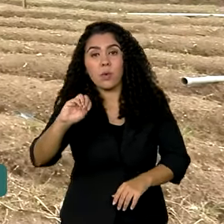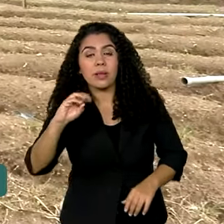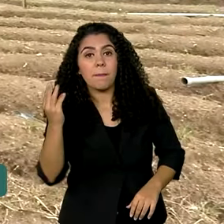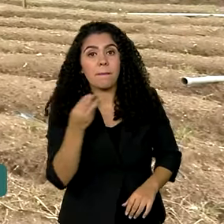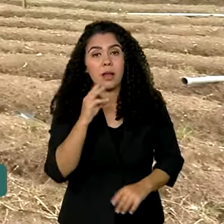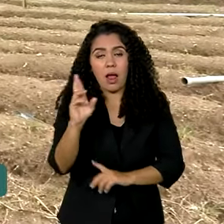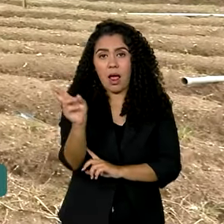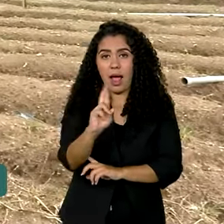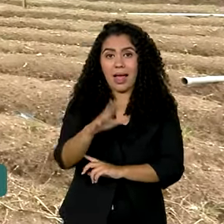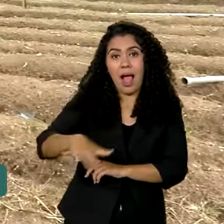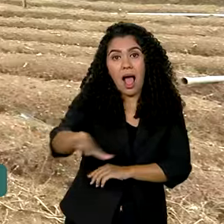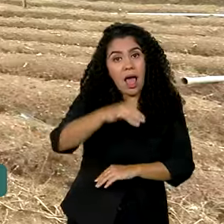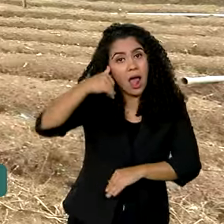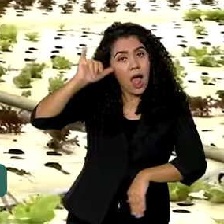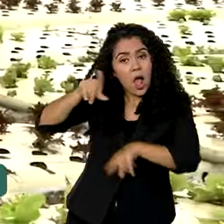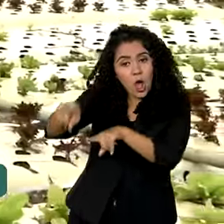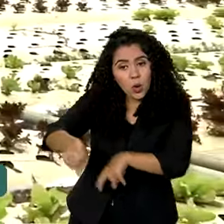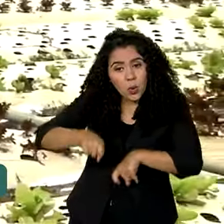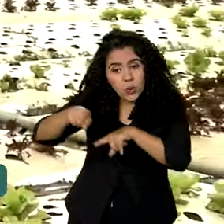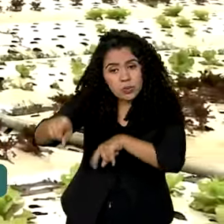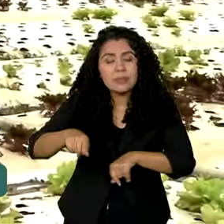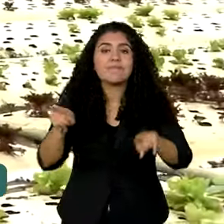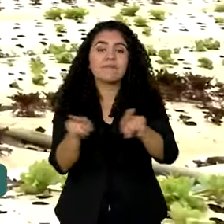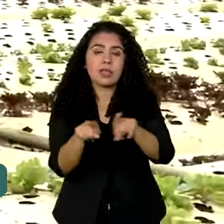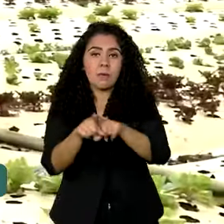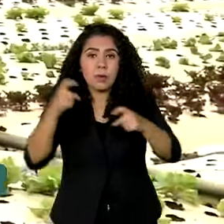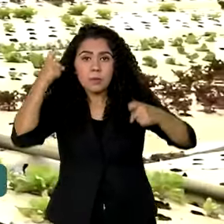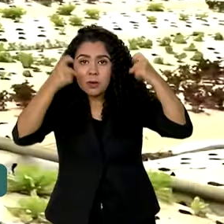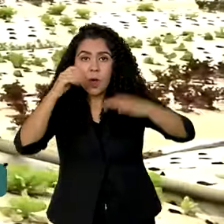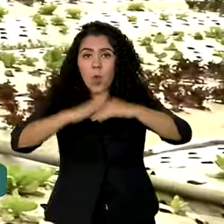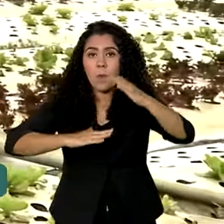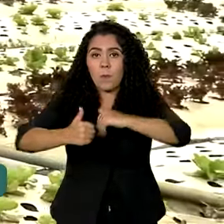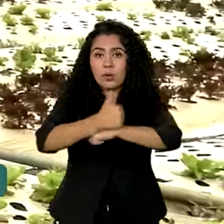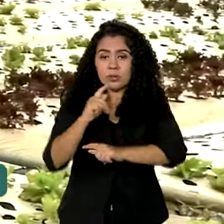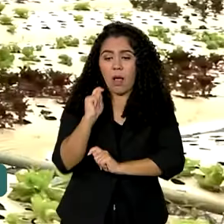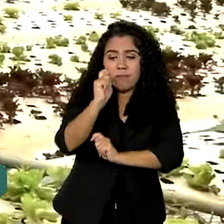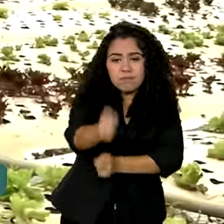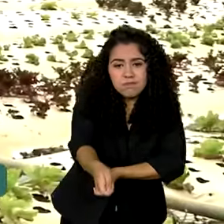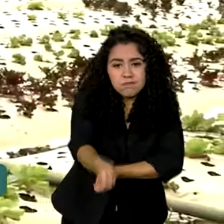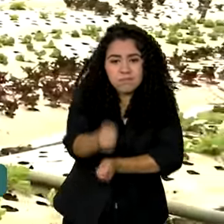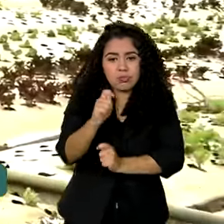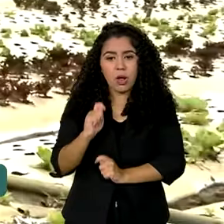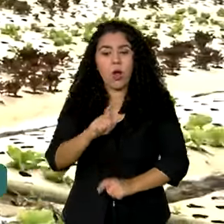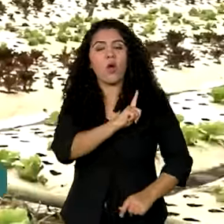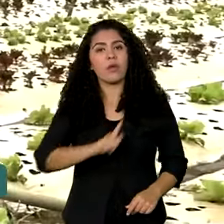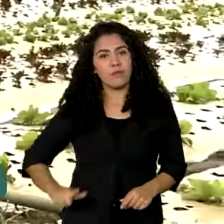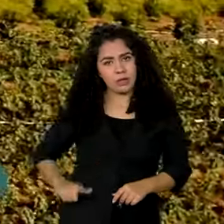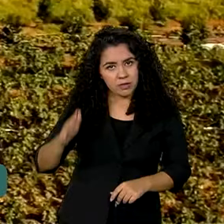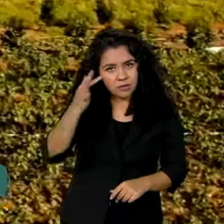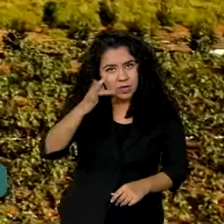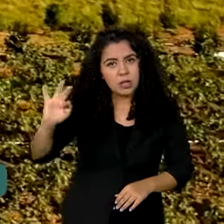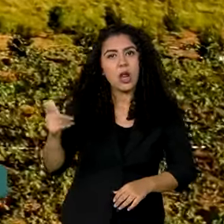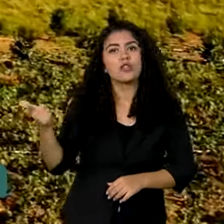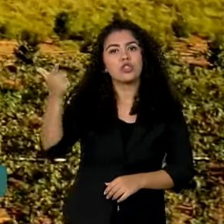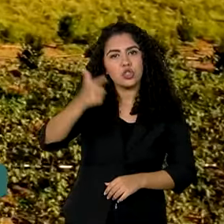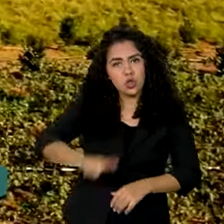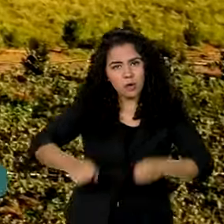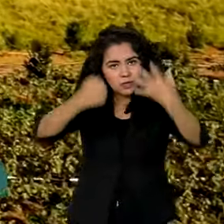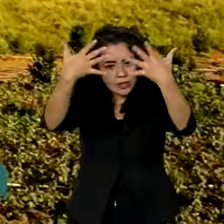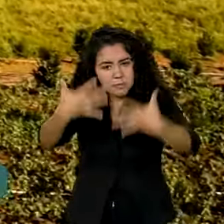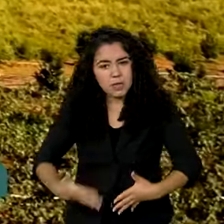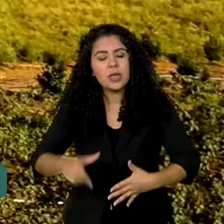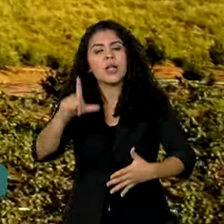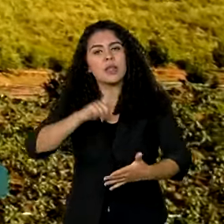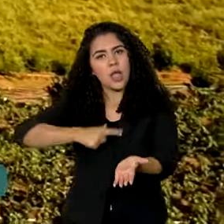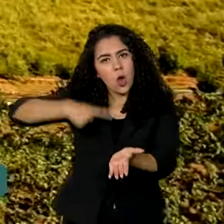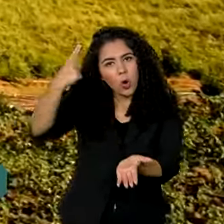R$ 1,850 bilhões na agricultura. Há também a preocupação com os pescadores. O governo federal voltou a reiterar o compromisso em